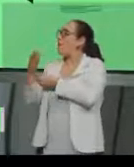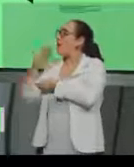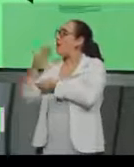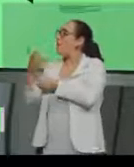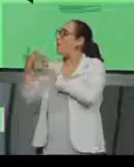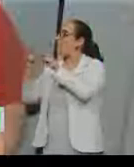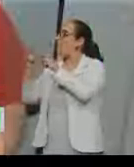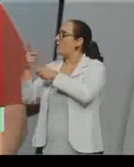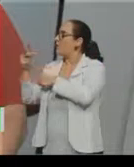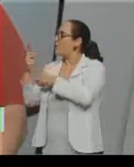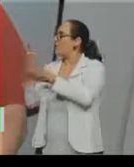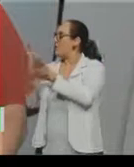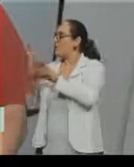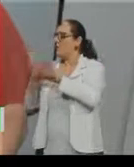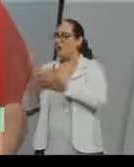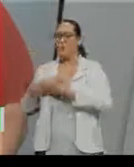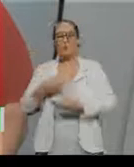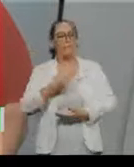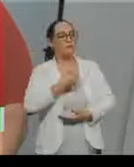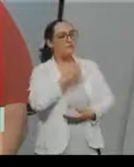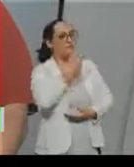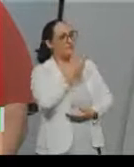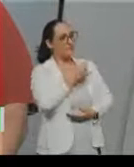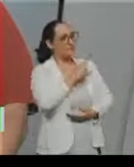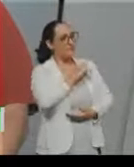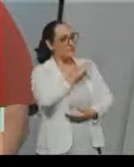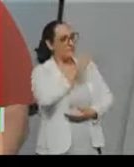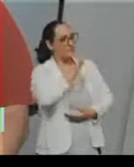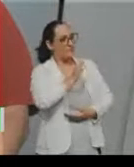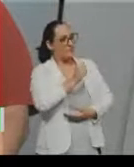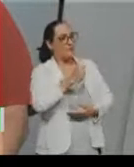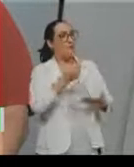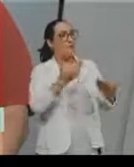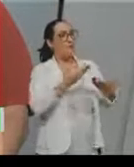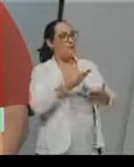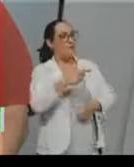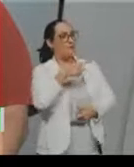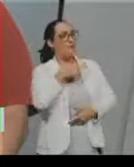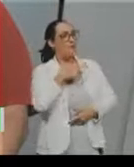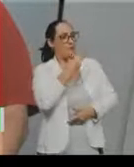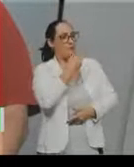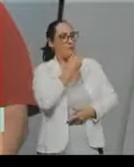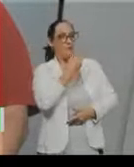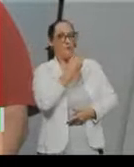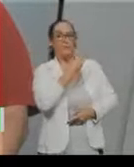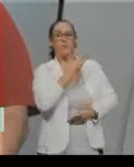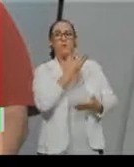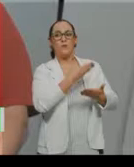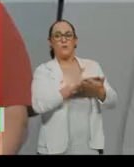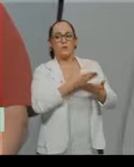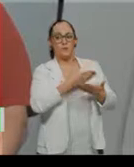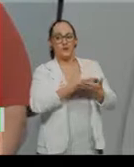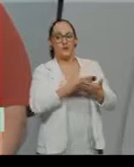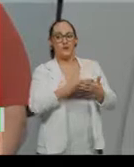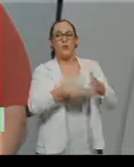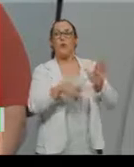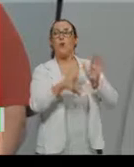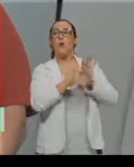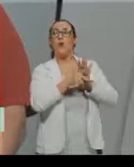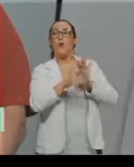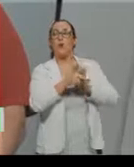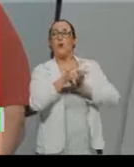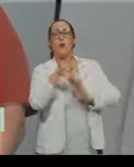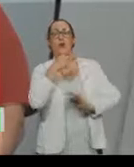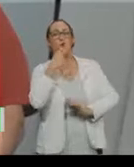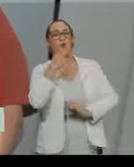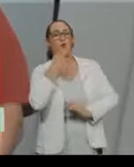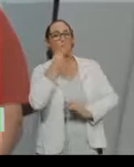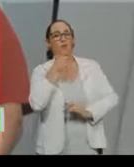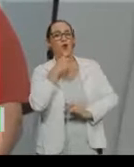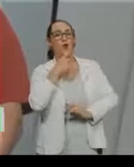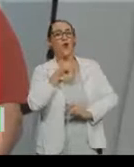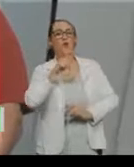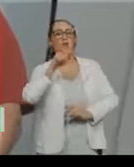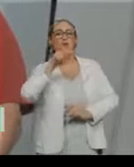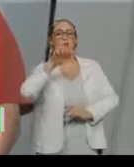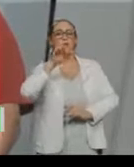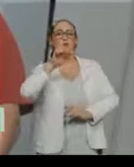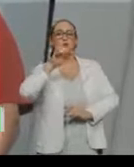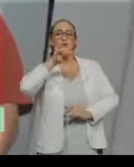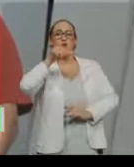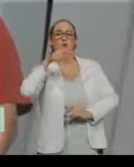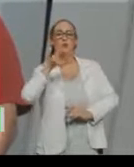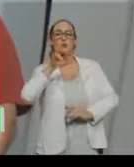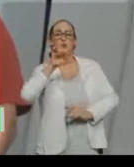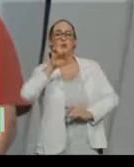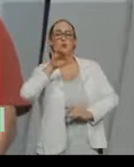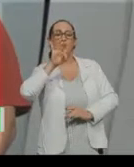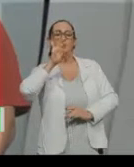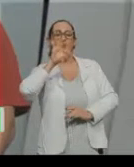suas aulas? Bom dia. Hoje nós tivemos 2 aulas, uma falava da presença da Ordem dos Jesuítas no Brasil, que tinham